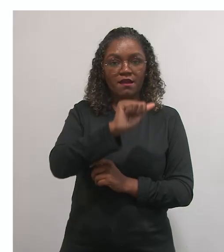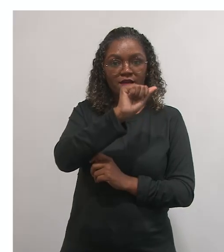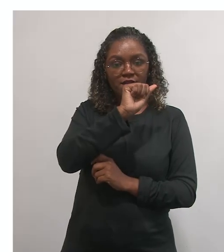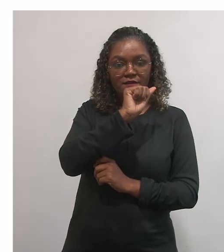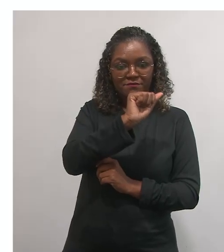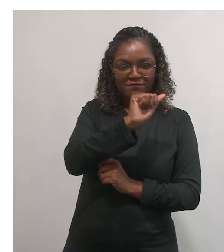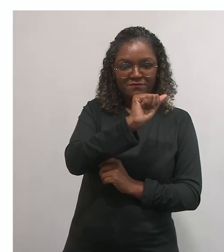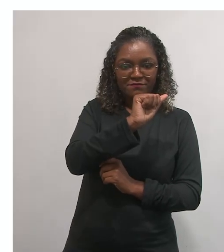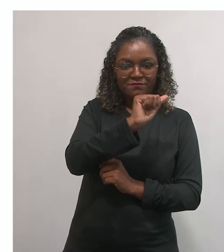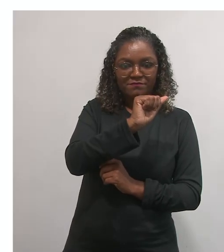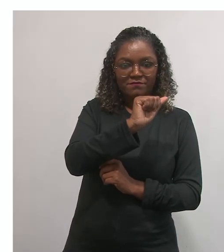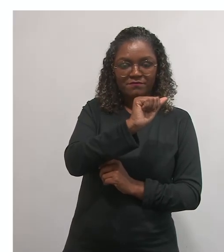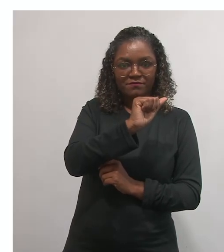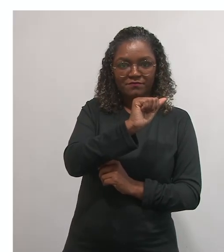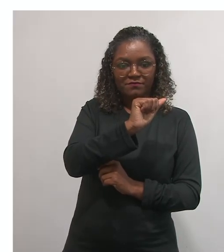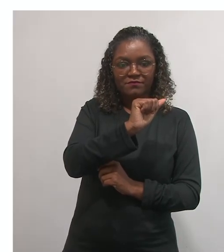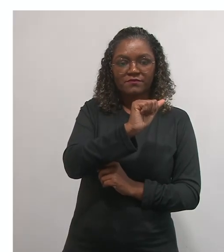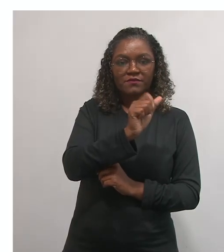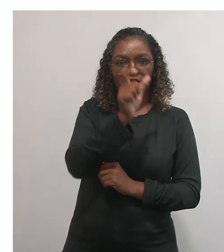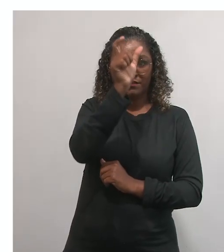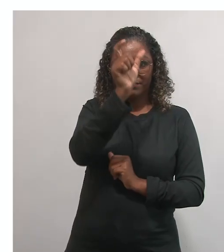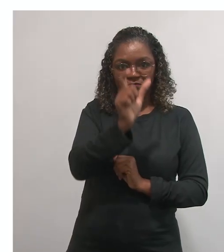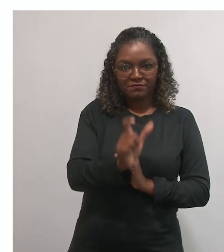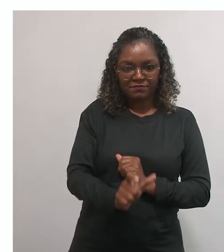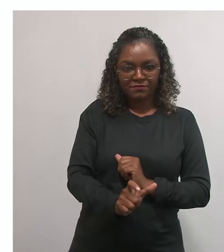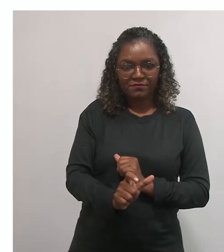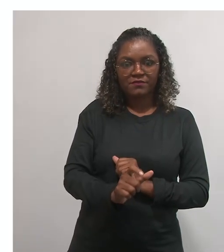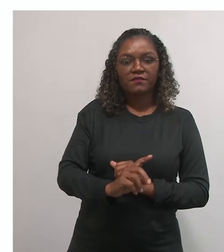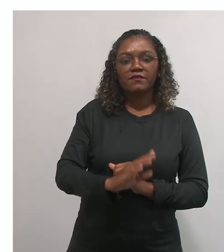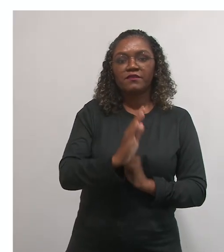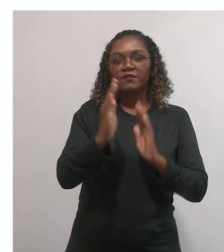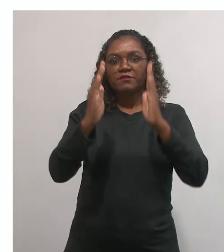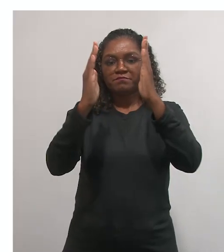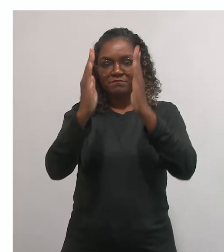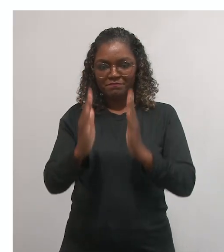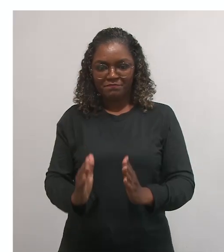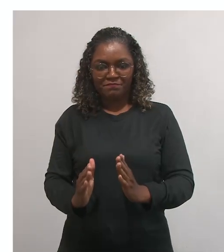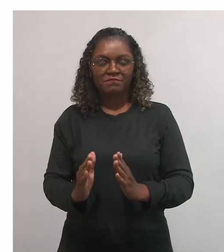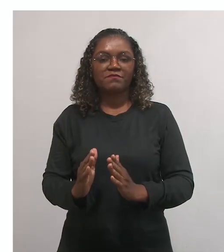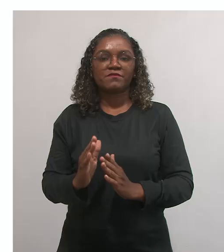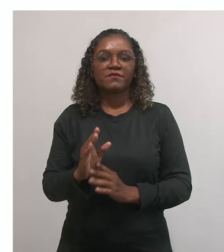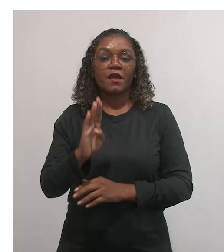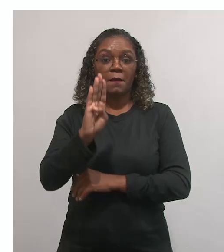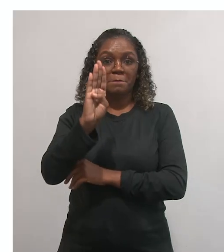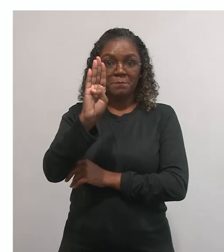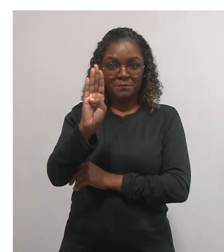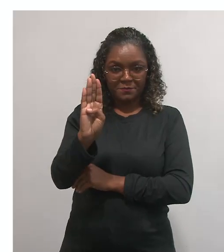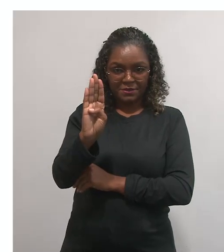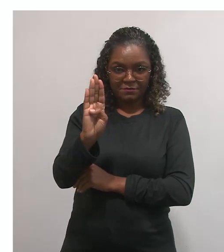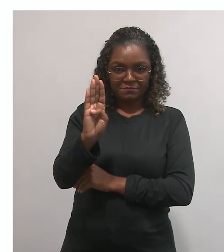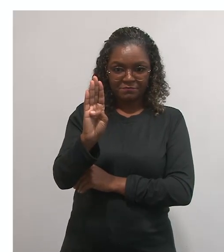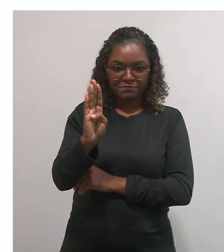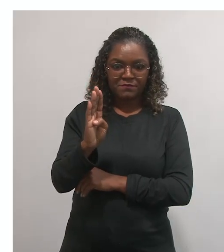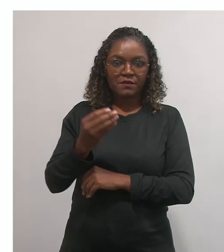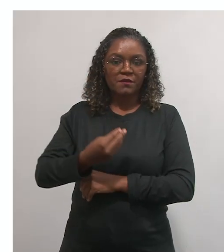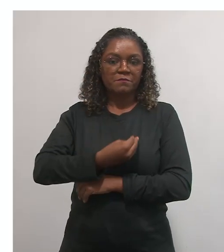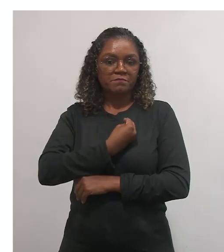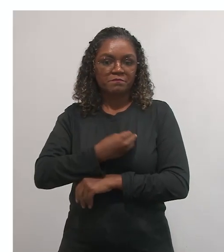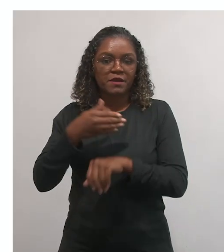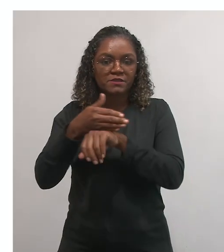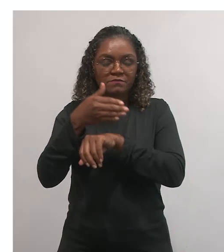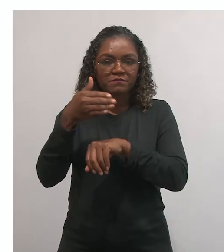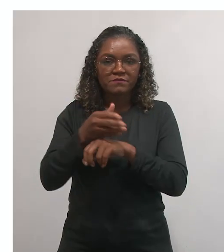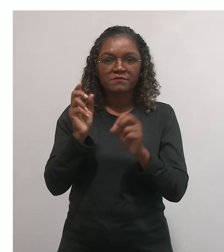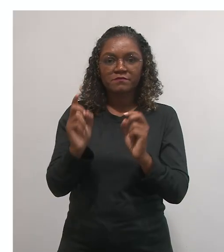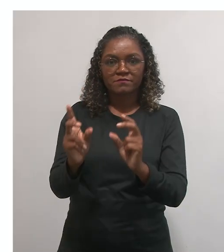em percentual é a coluna a participação nas vendas mensais